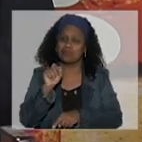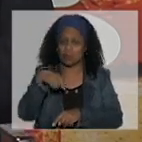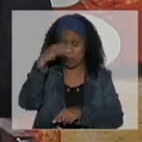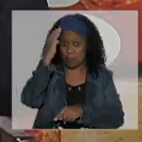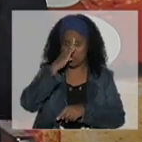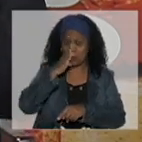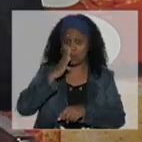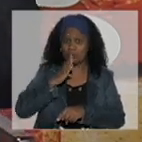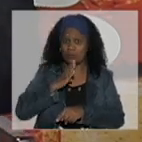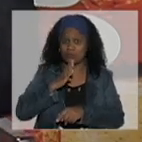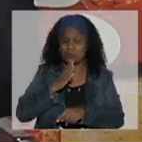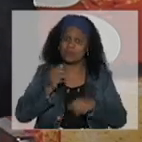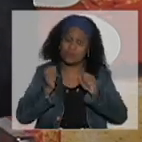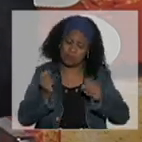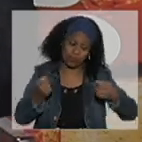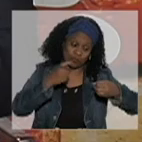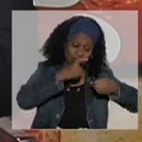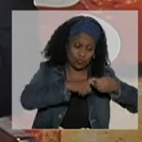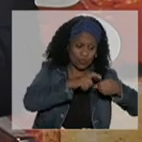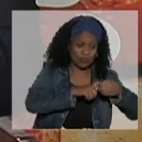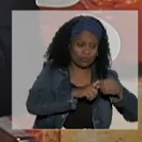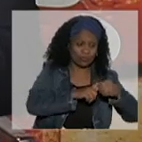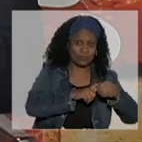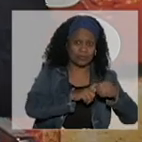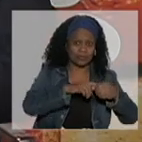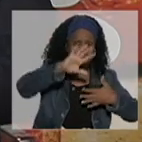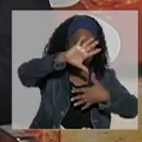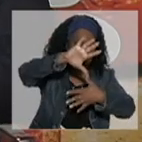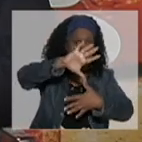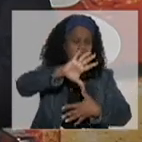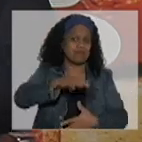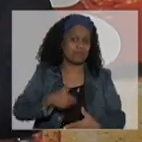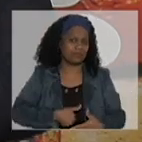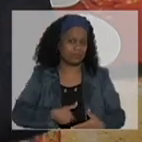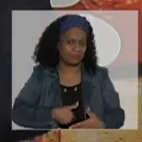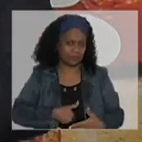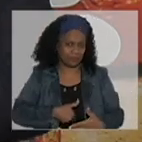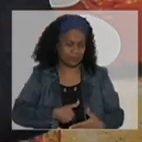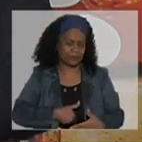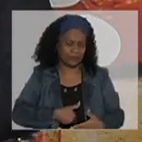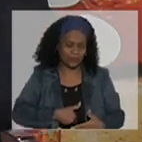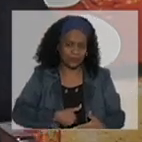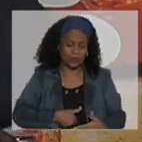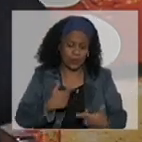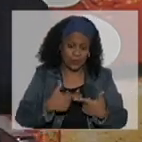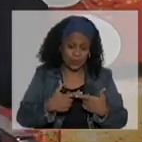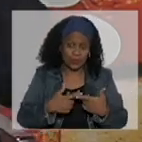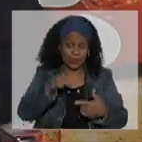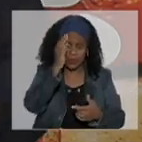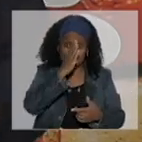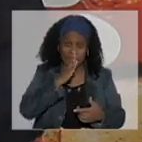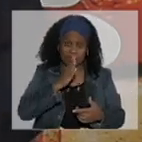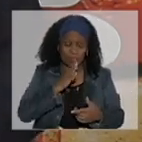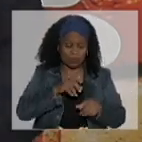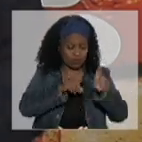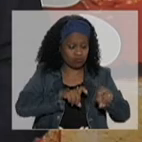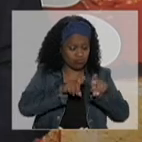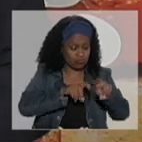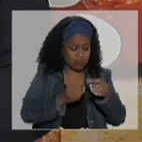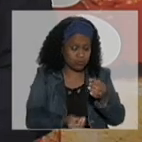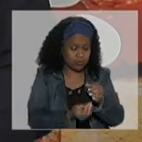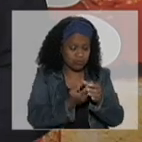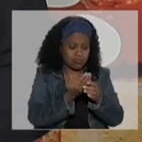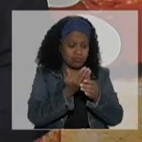é o brasil queria voltar ao mapa da fome mas segue sendo um grande produtor de gêneros um grande produtor de alimentos né